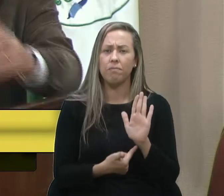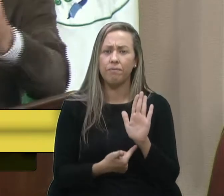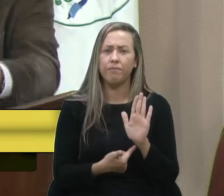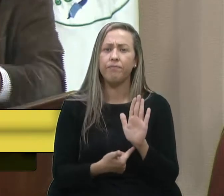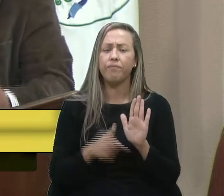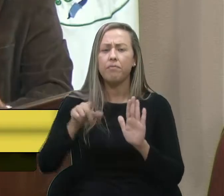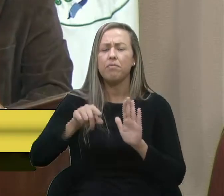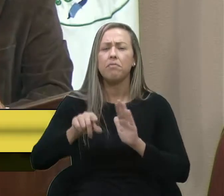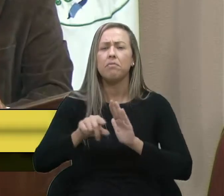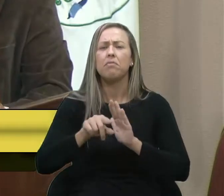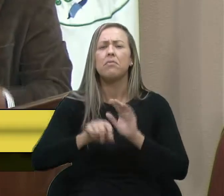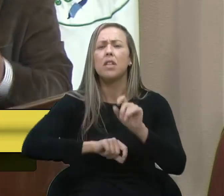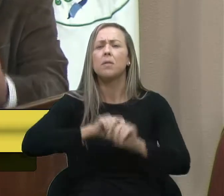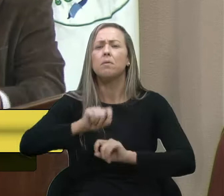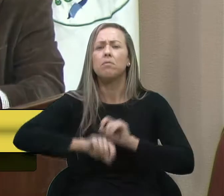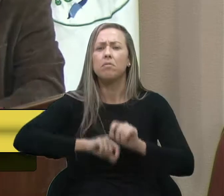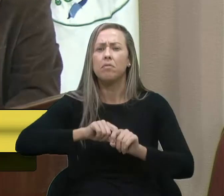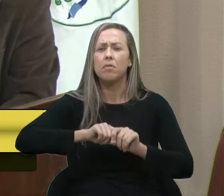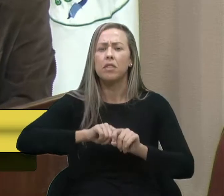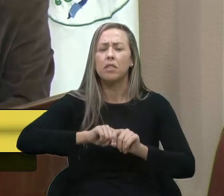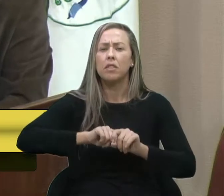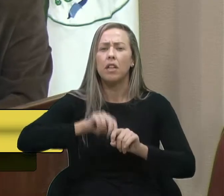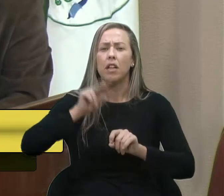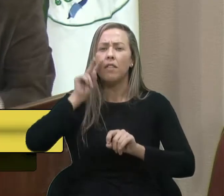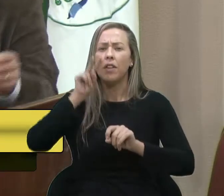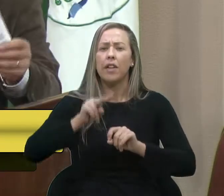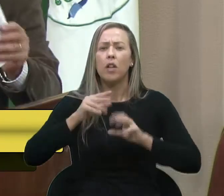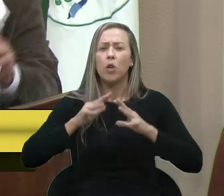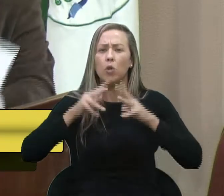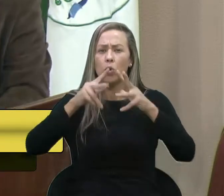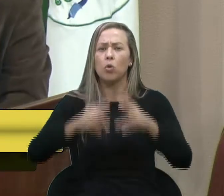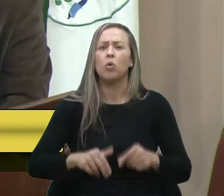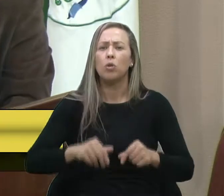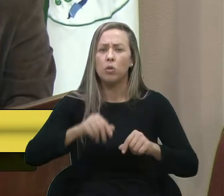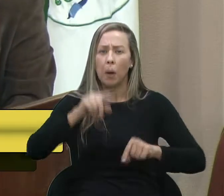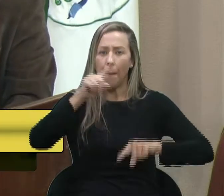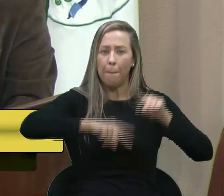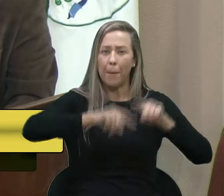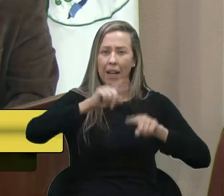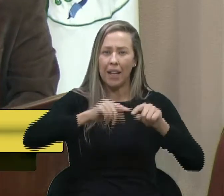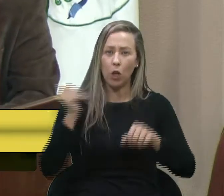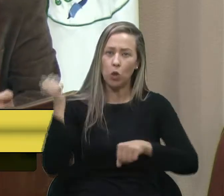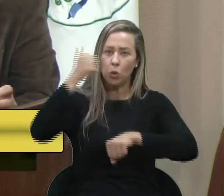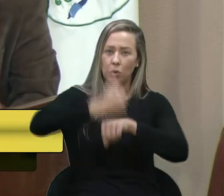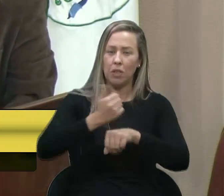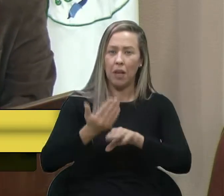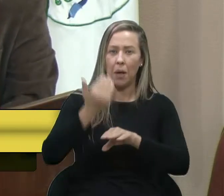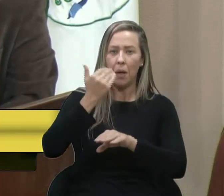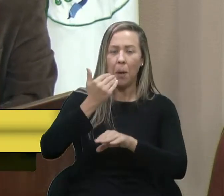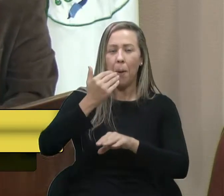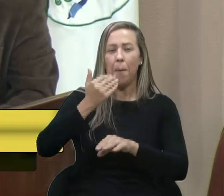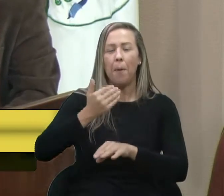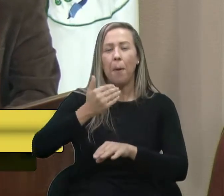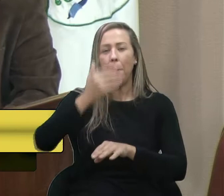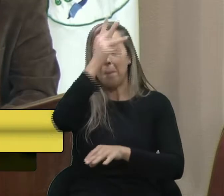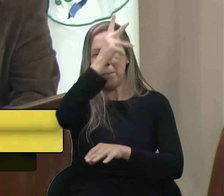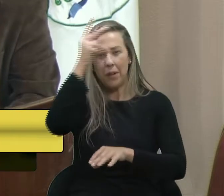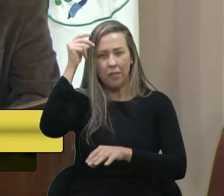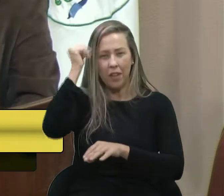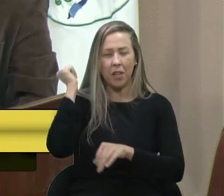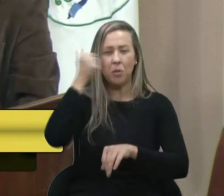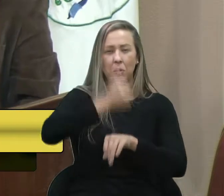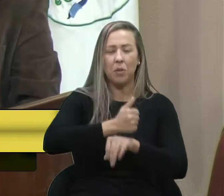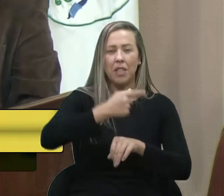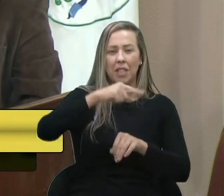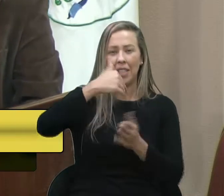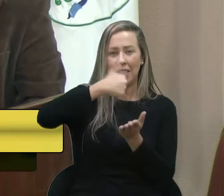E aí, vendo todo aquele maquinário substituído na época do prefeito Alceu, e com o